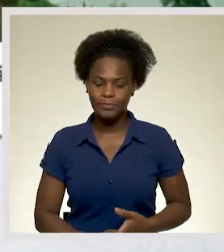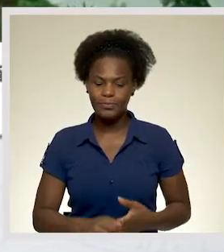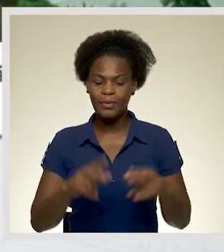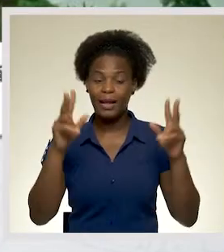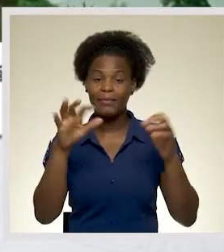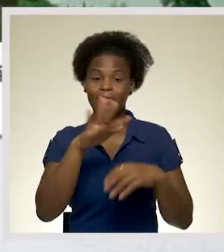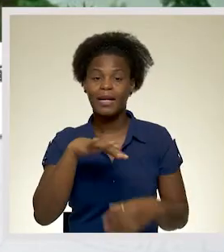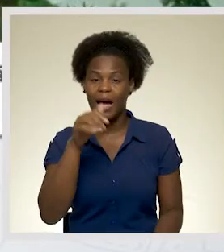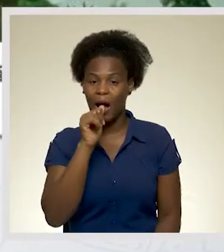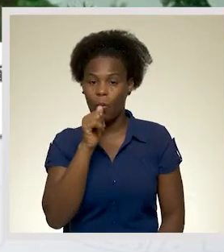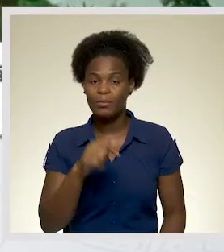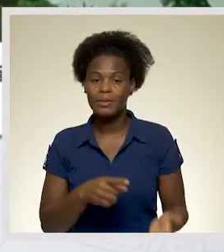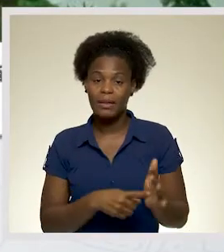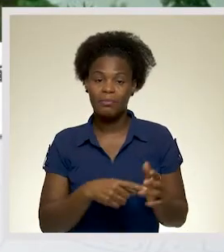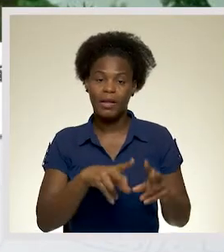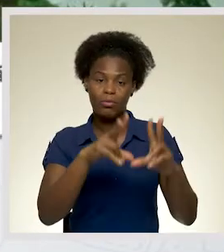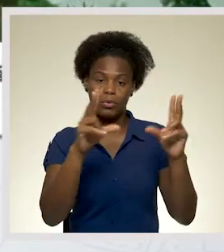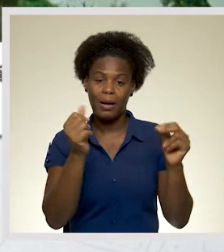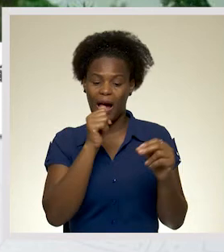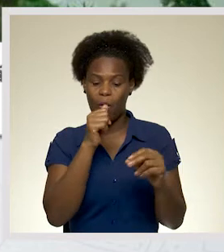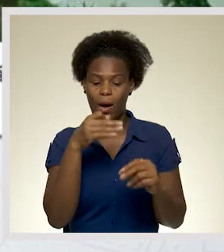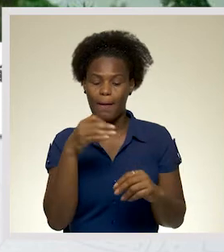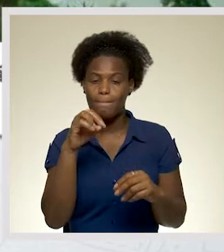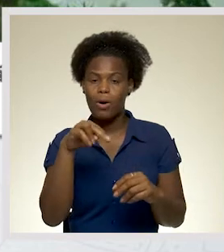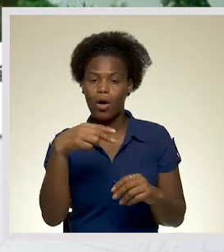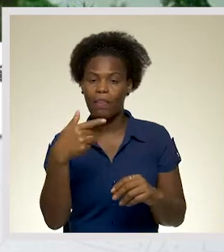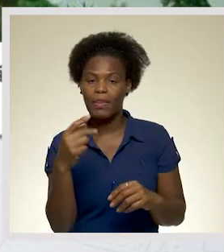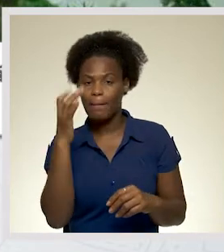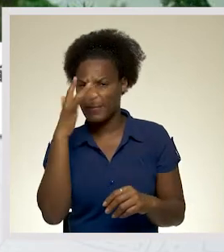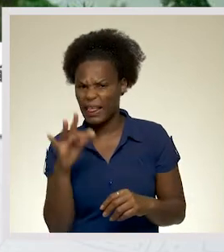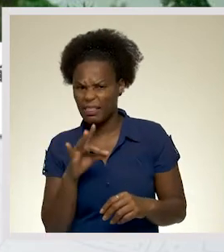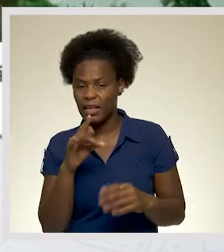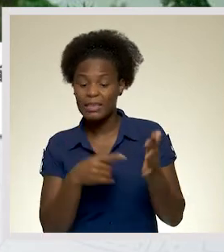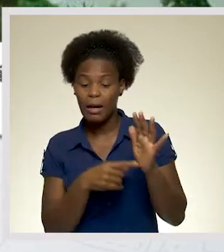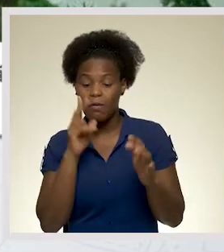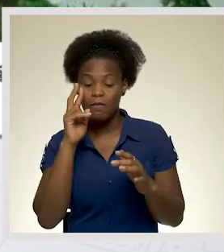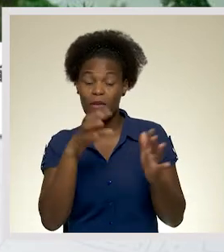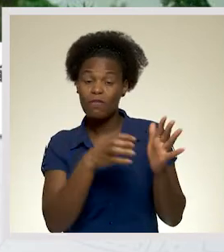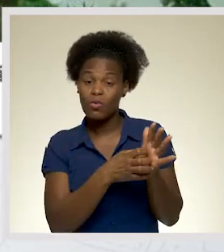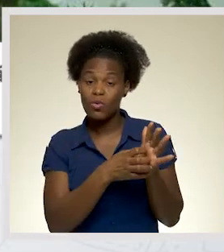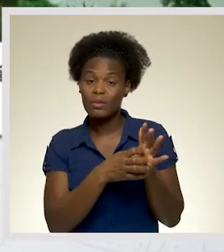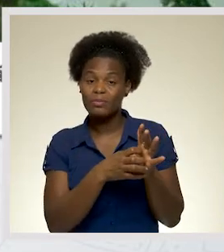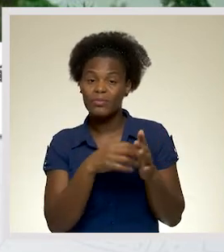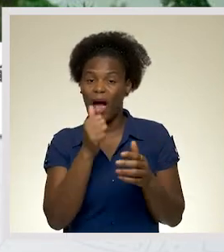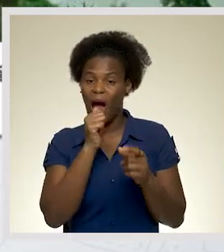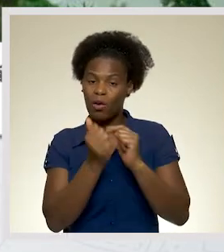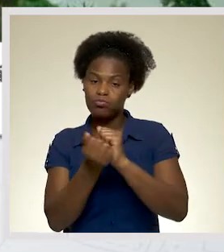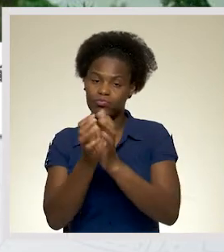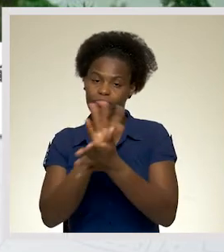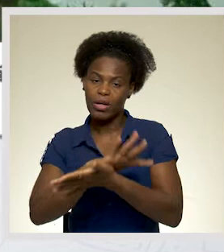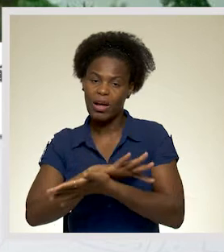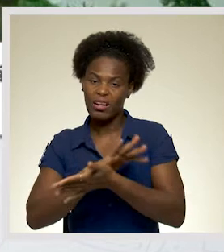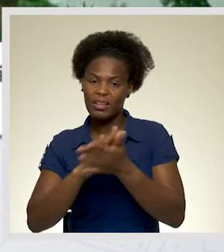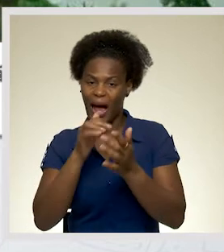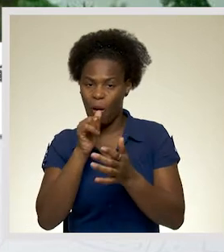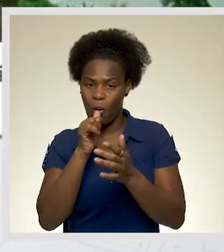da água, saneamento da água na Ponta Preta, por exemplo, podemos ver aí uma figura, reciclagem das águas